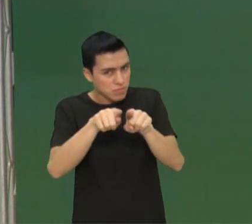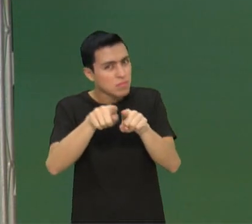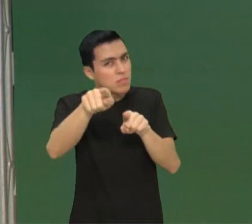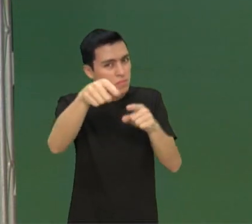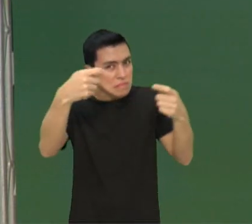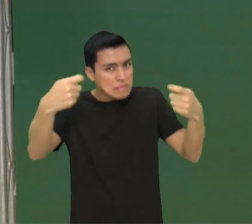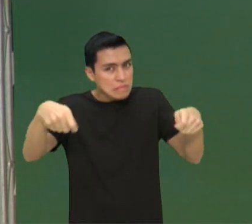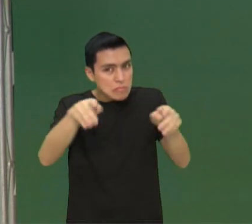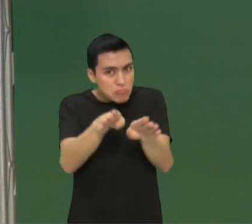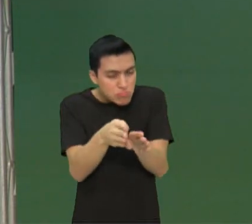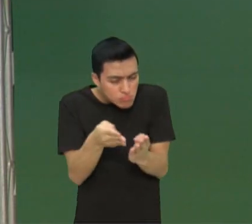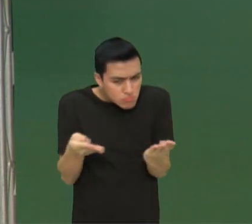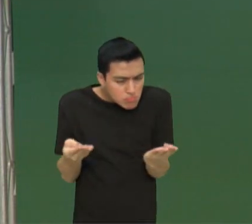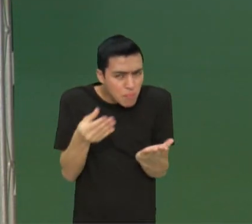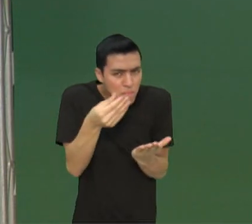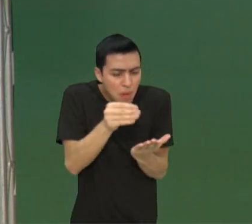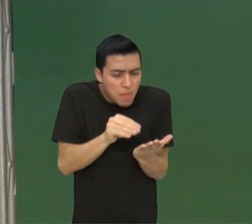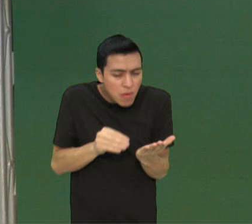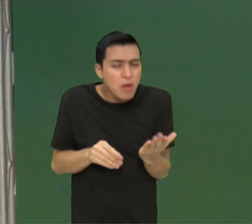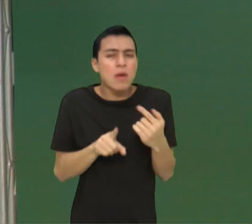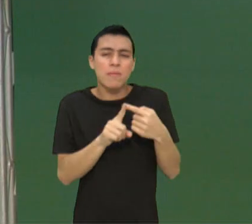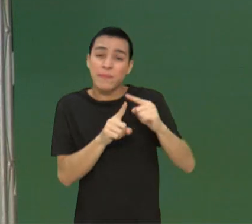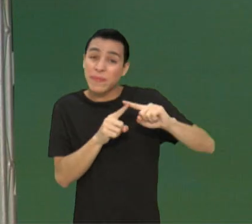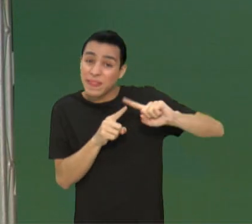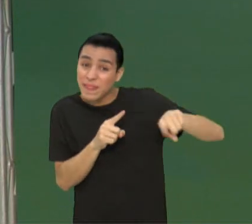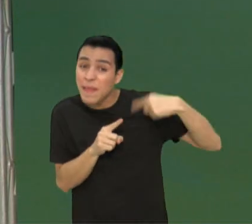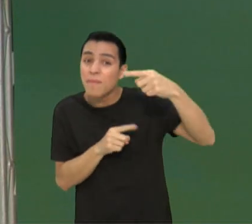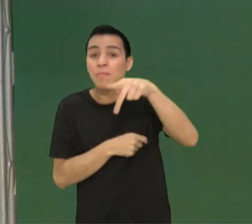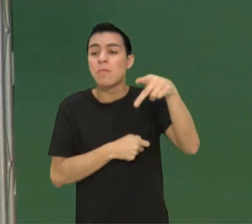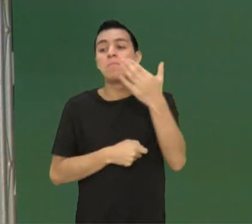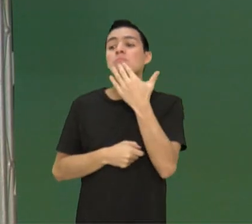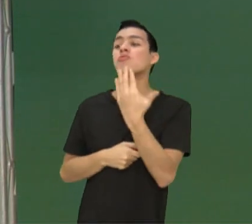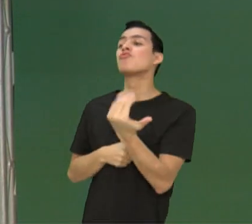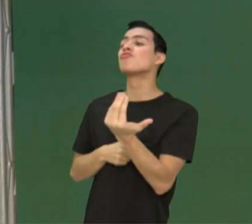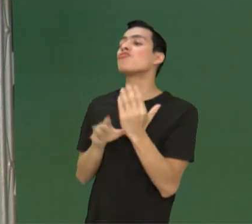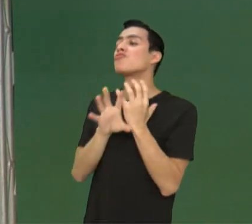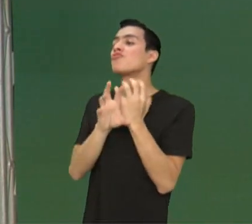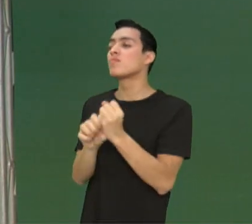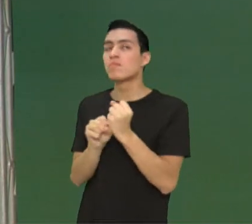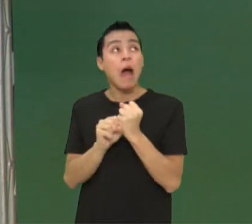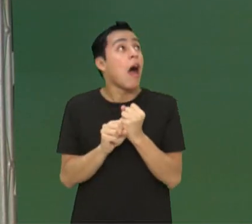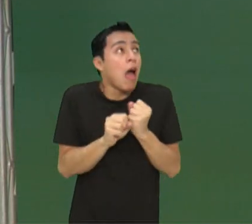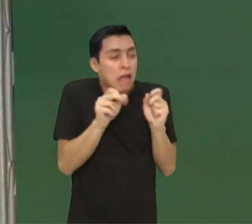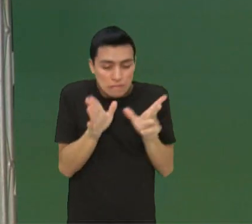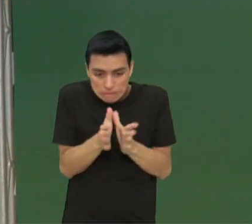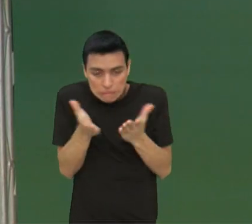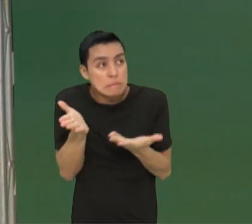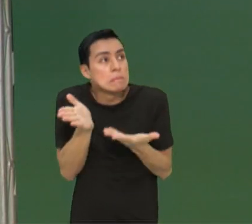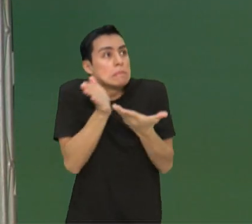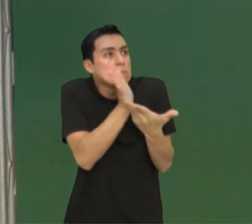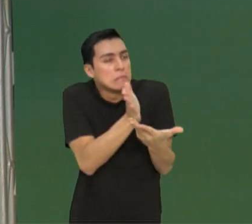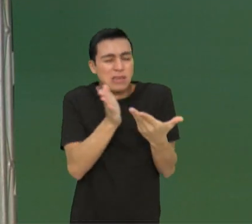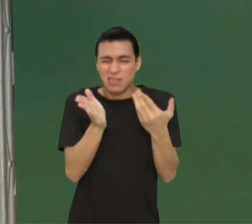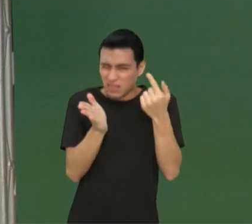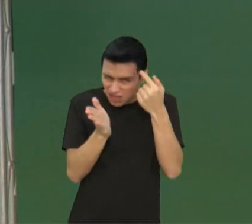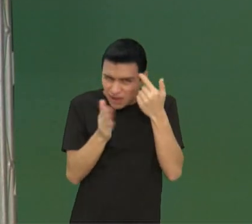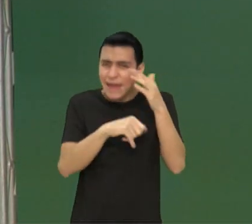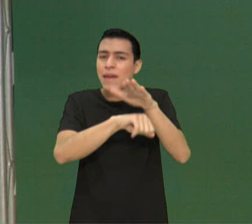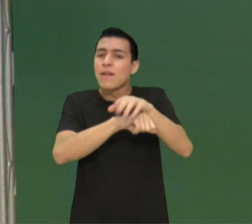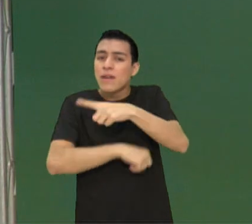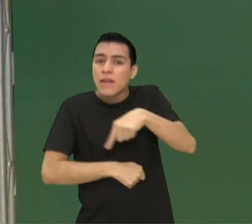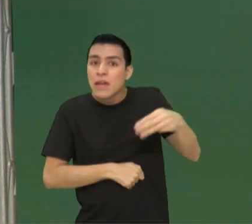isso é importante, seu professor depois vai te pedir isso. Você precisa, para fixar o conteúdo, também escrever. Auxilia a formação de